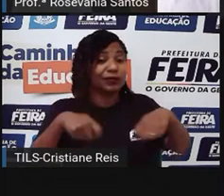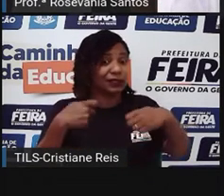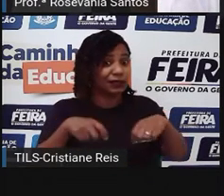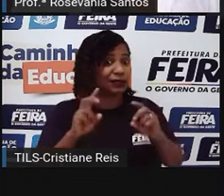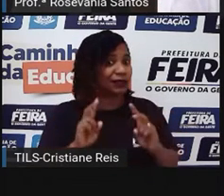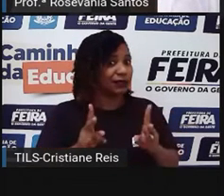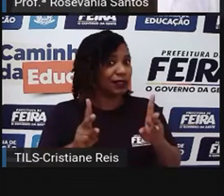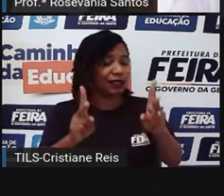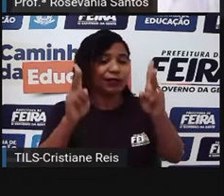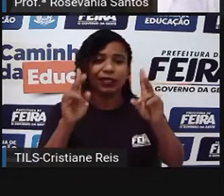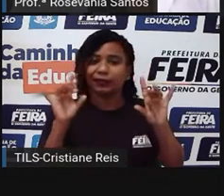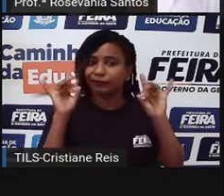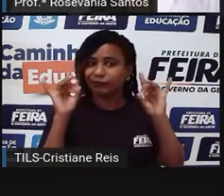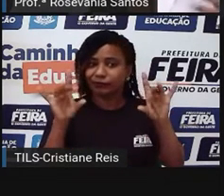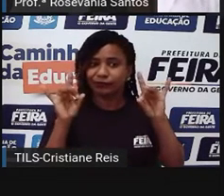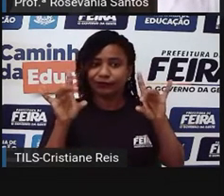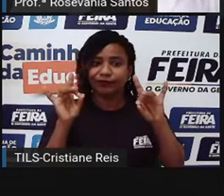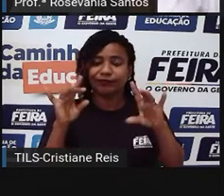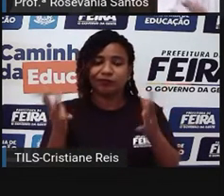ali